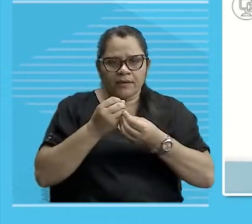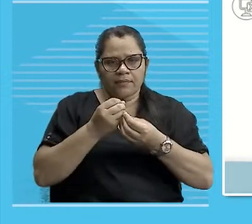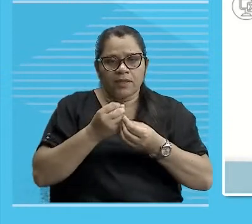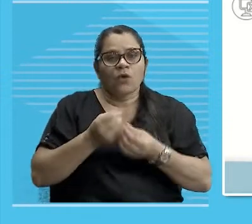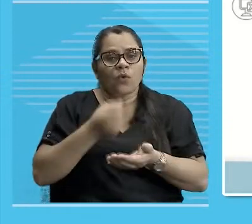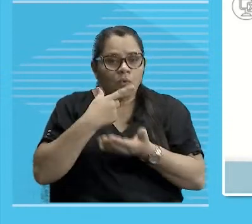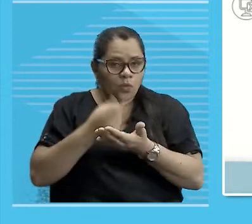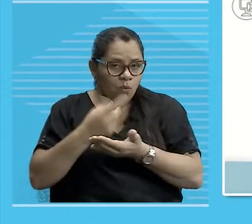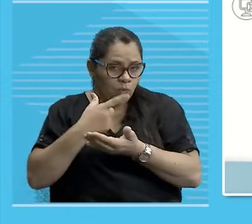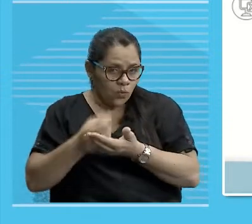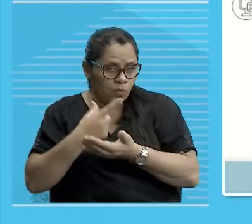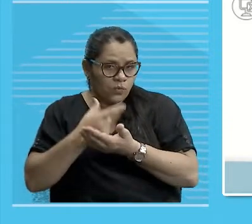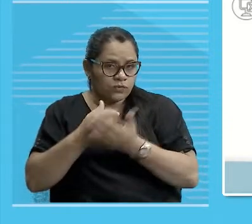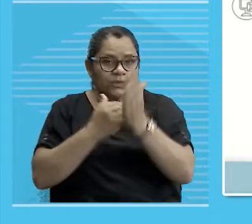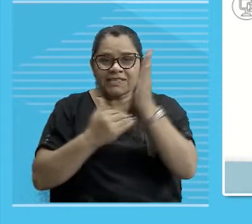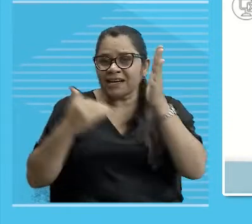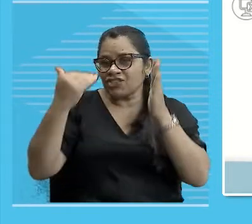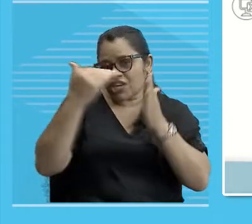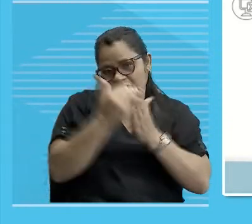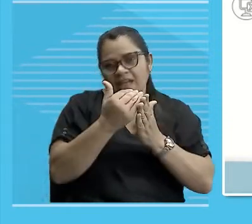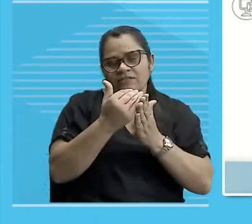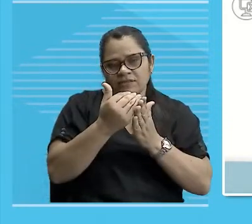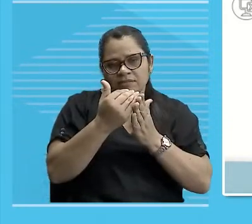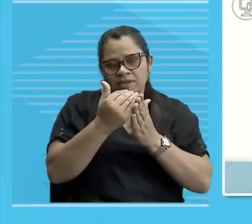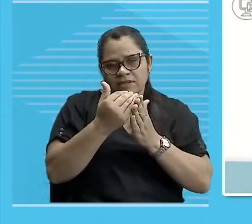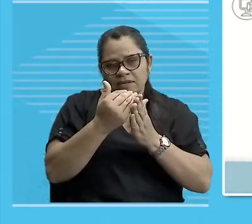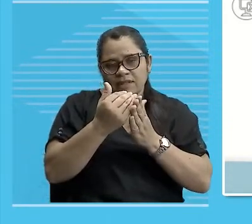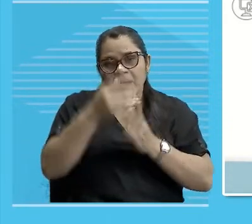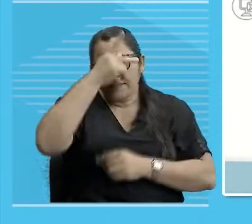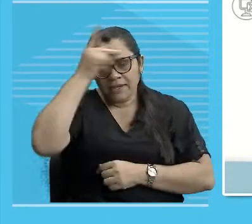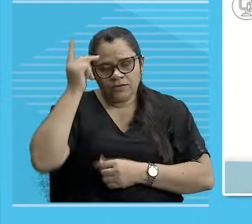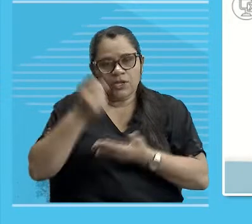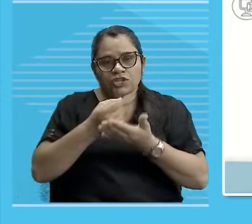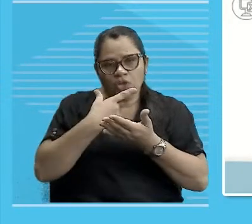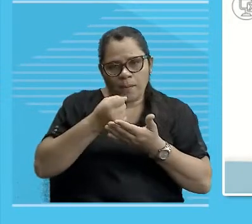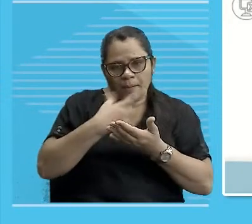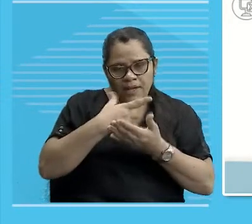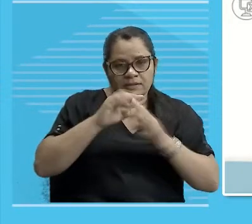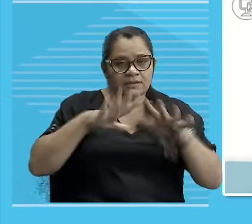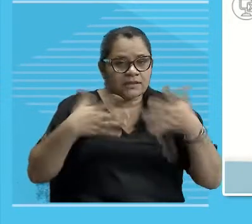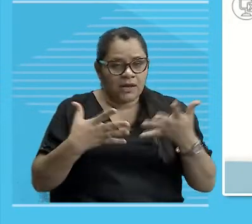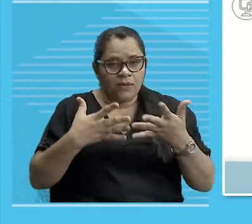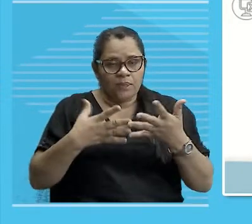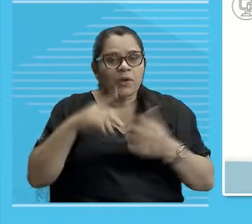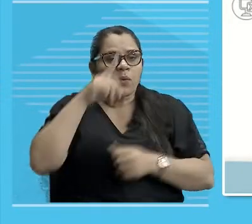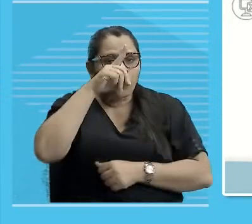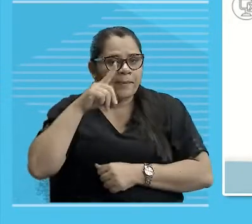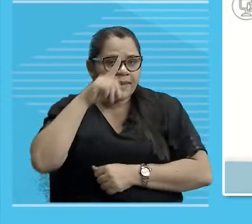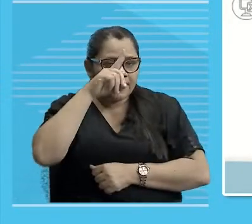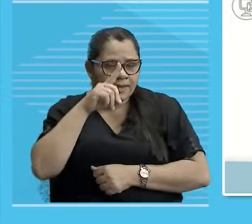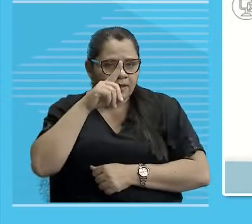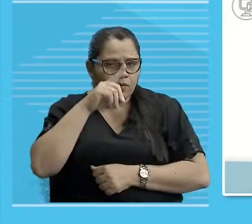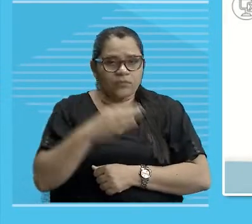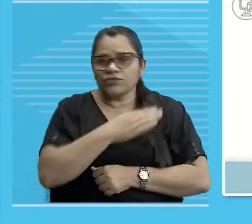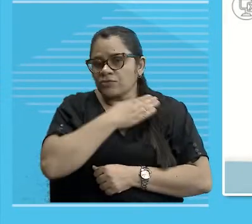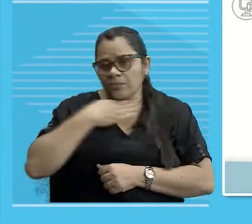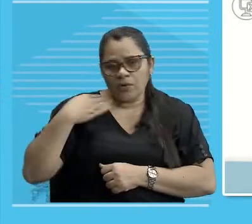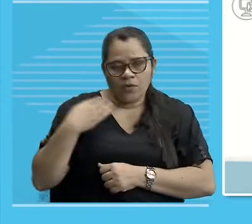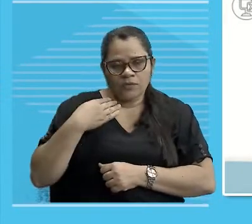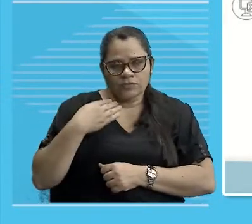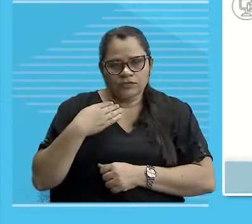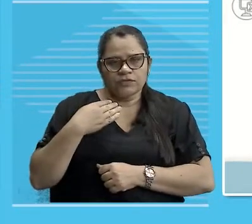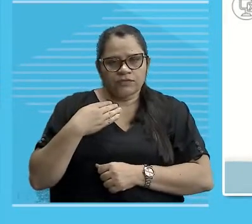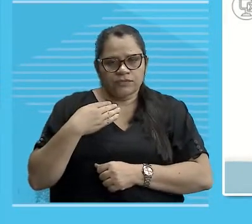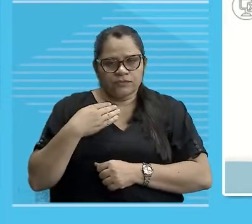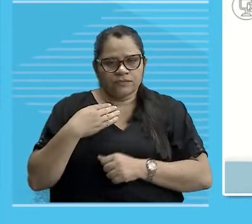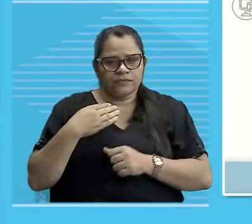para que numa overdose fosse letal, a diferença era, em relação aos barbitúricos, era